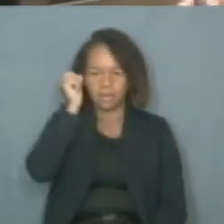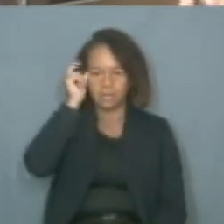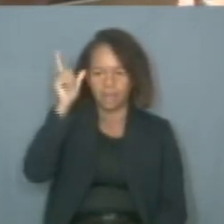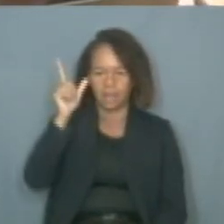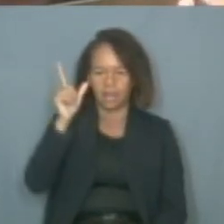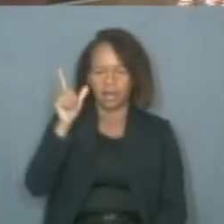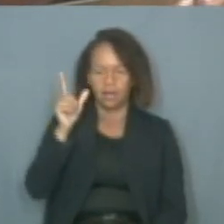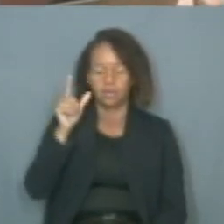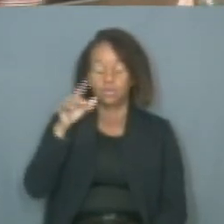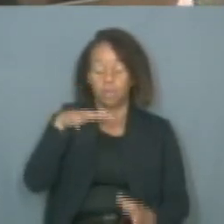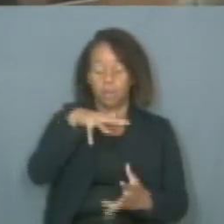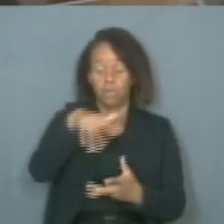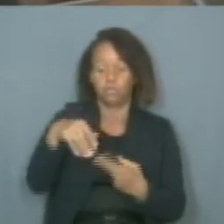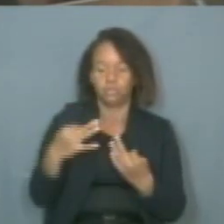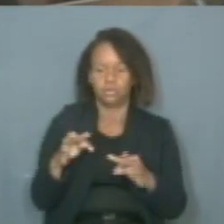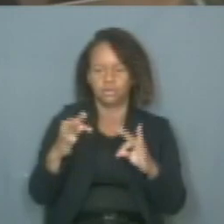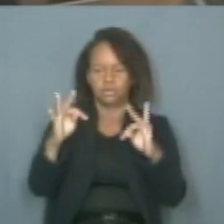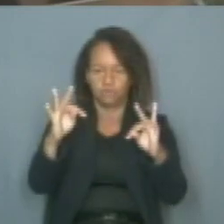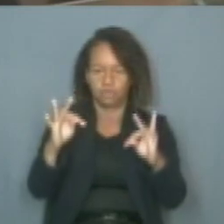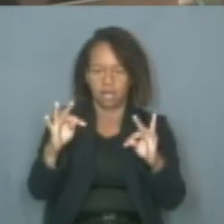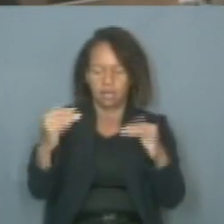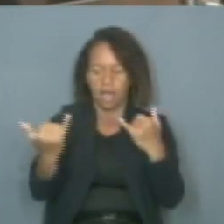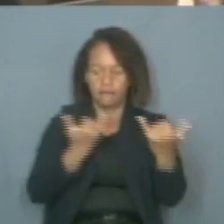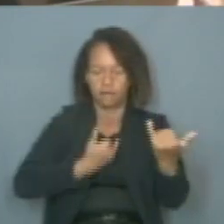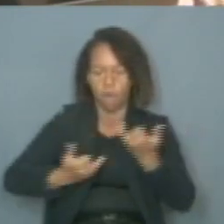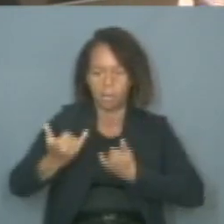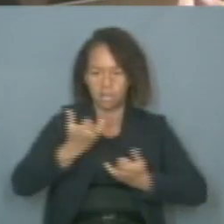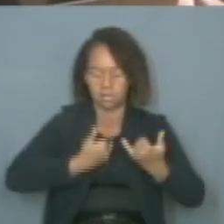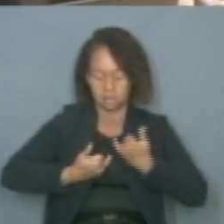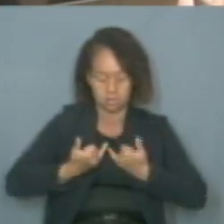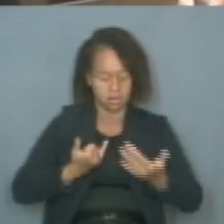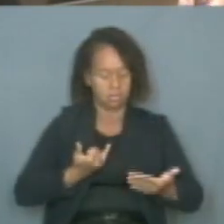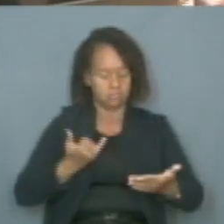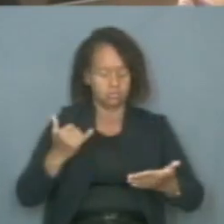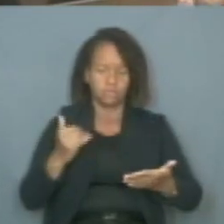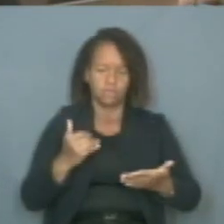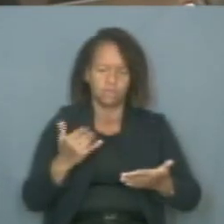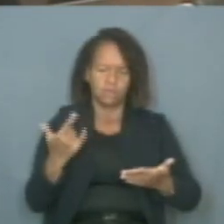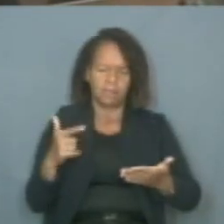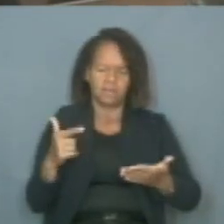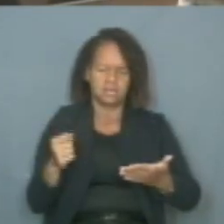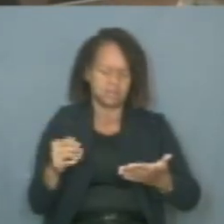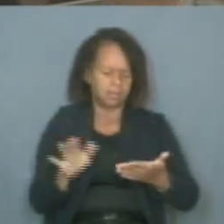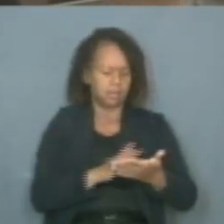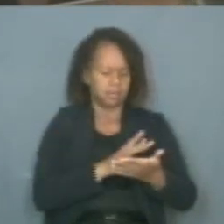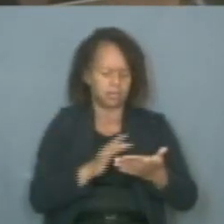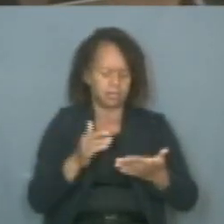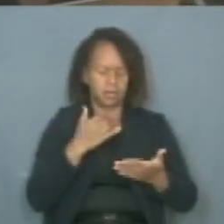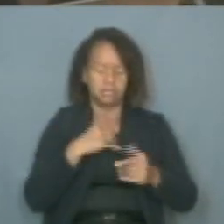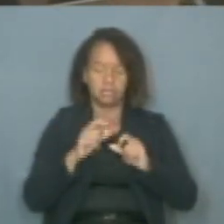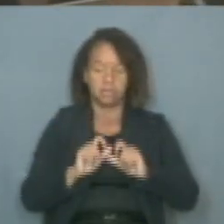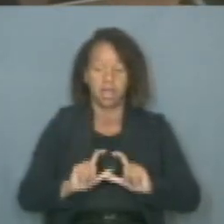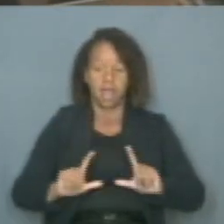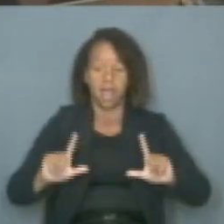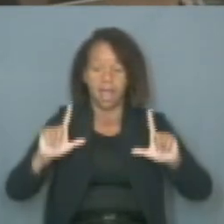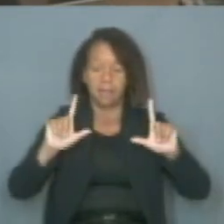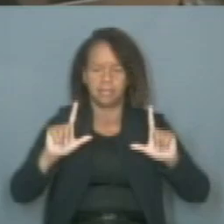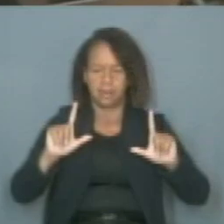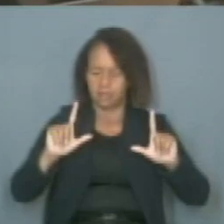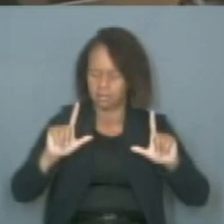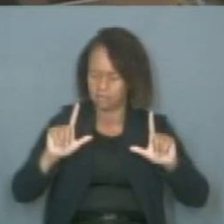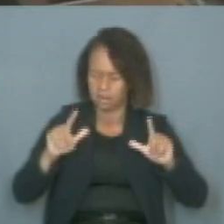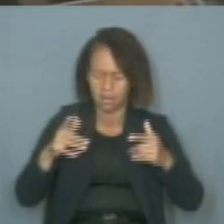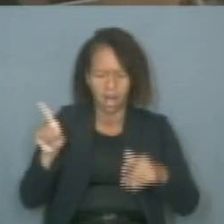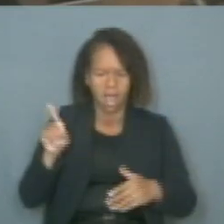do mundo digital, de a gente ter essa informação em tempo real, não tem o que se discutir. A ideia de abrir aos sábados e